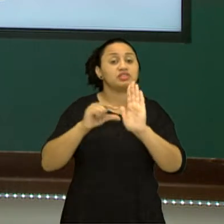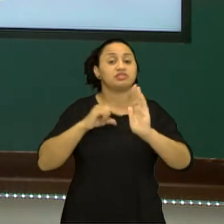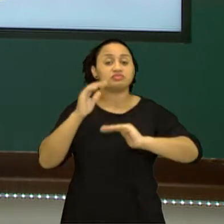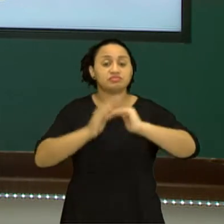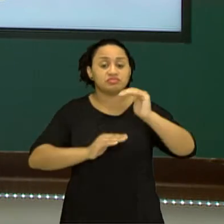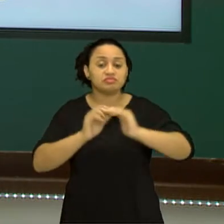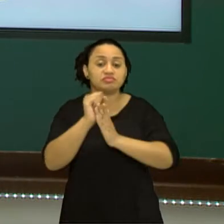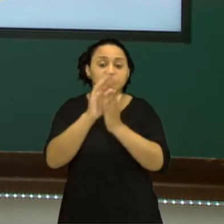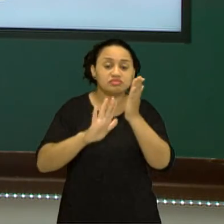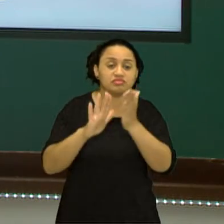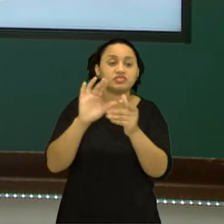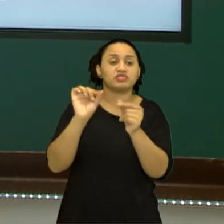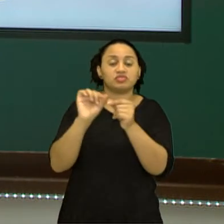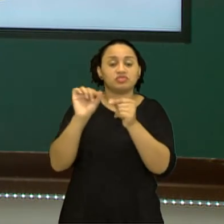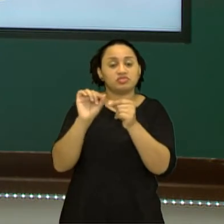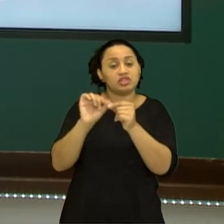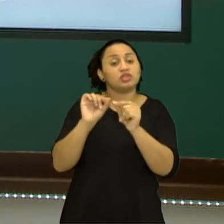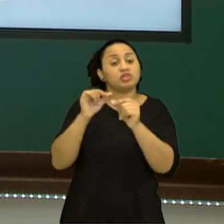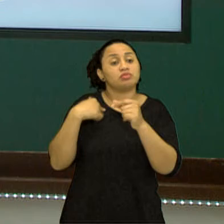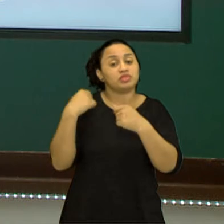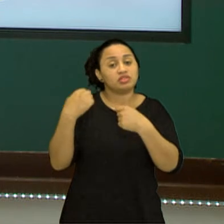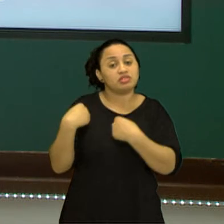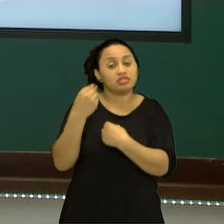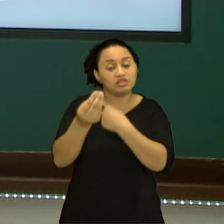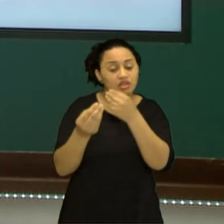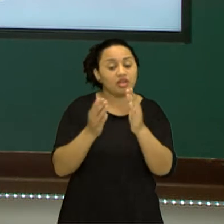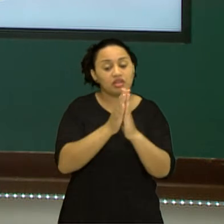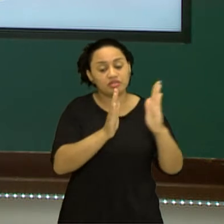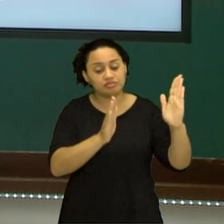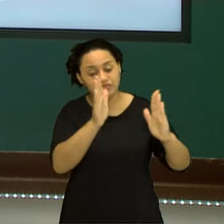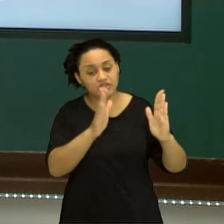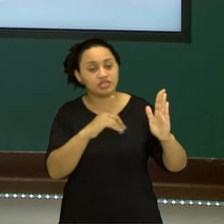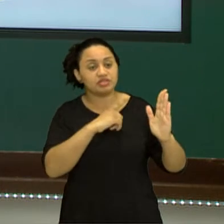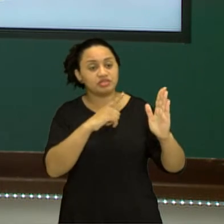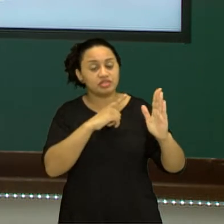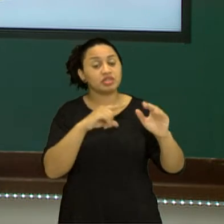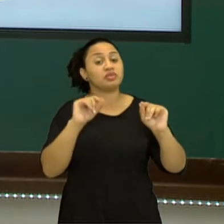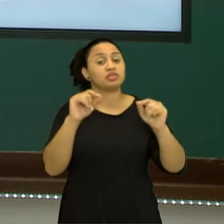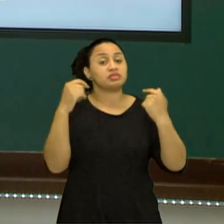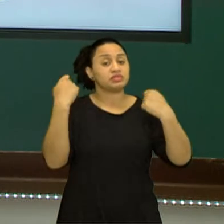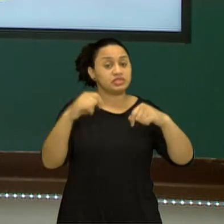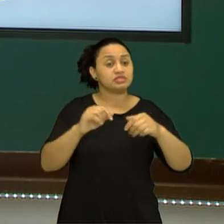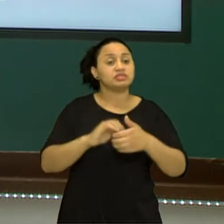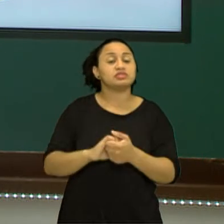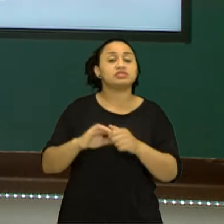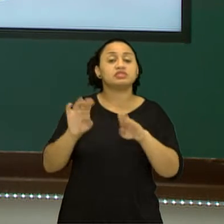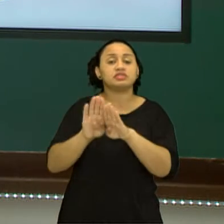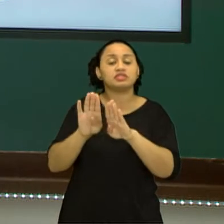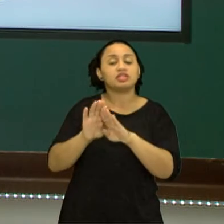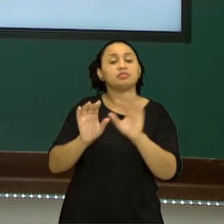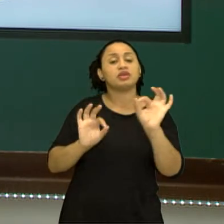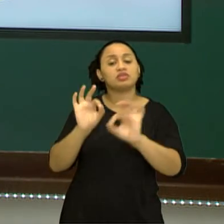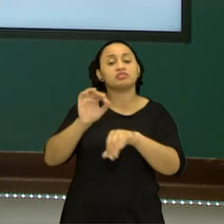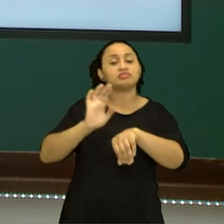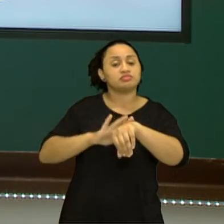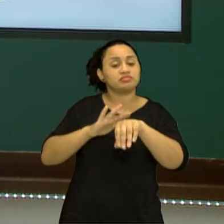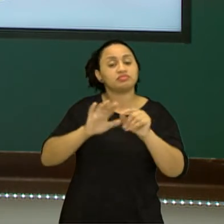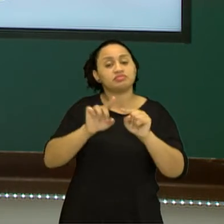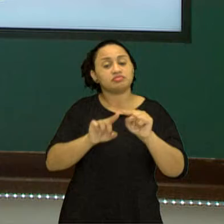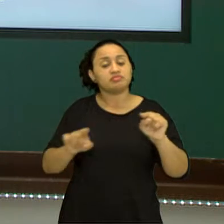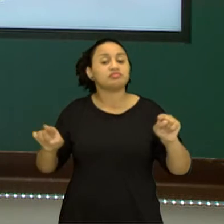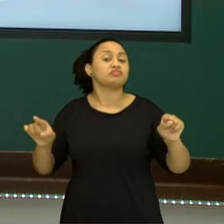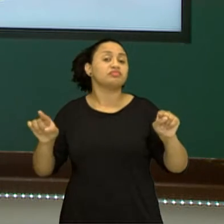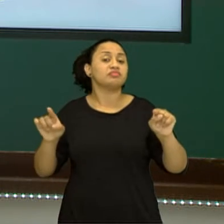preciso planejar aquilo que eu preciso entregar, qual o prazo, né? Qual a minha necessidade. E organizar o tempo. Afinal,